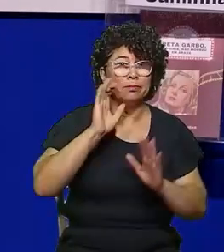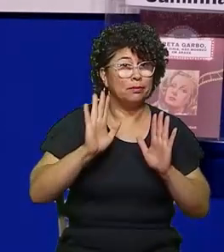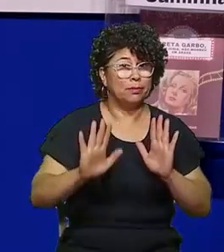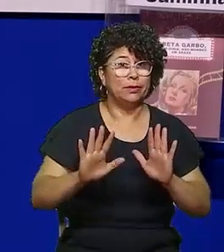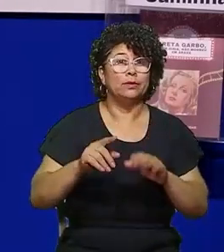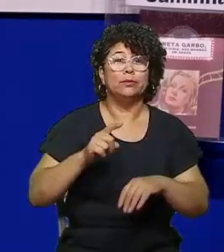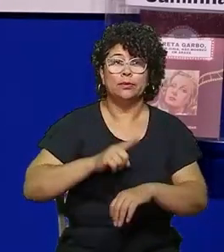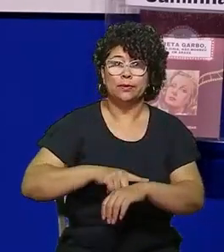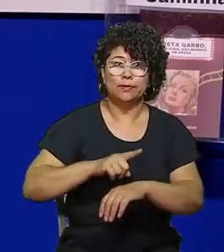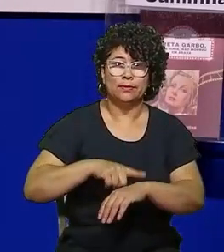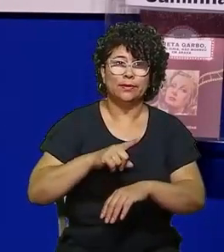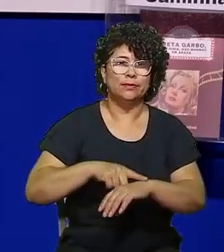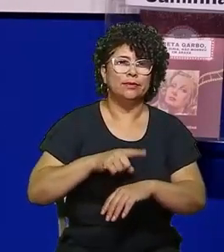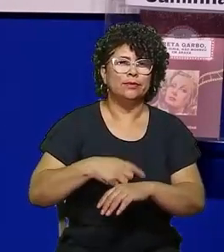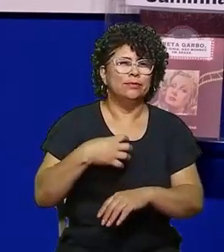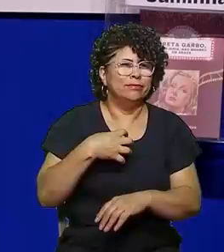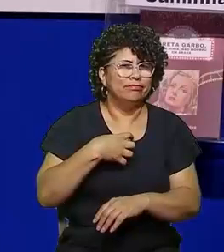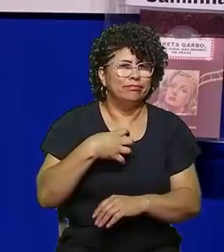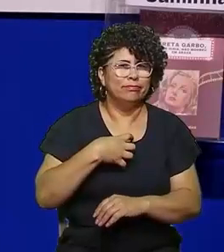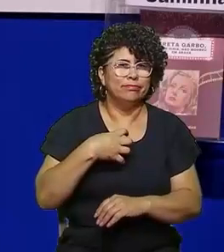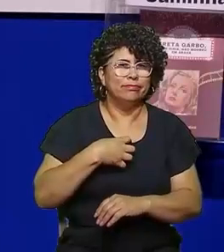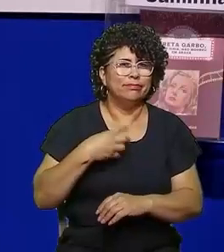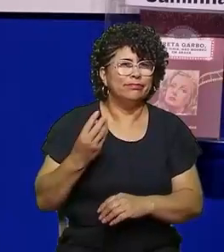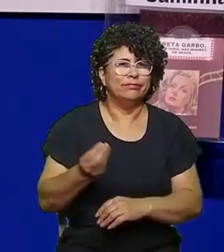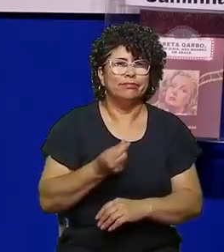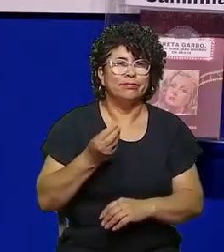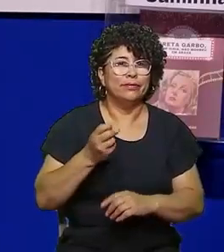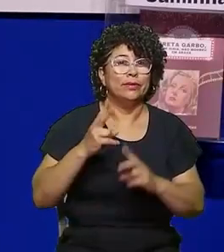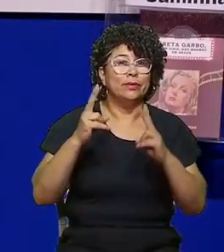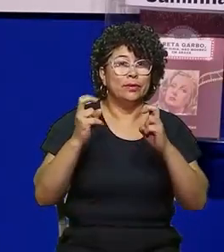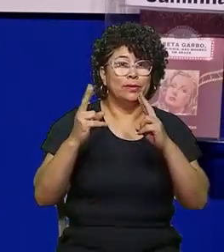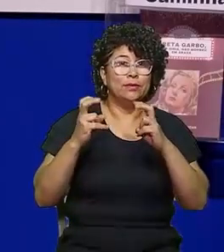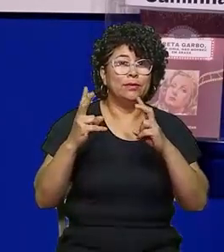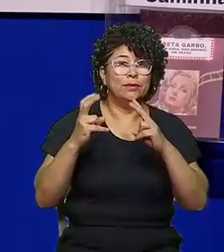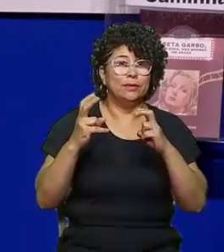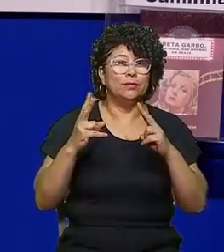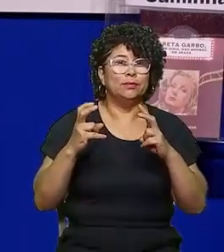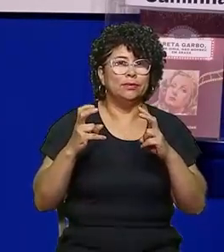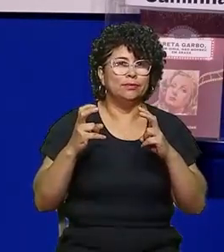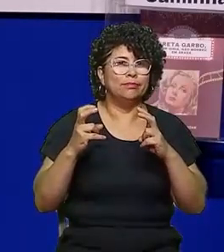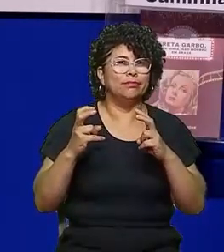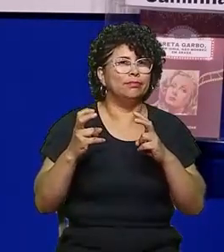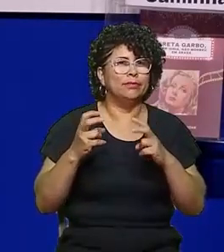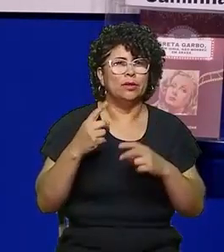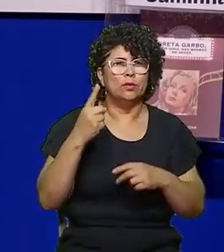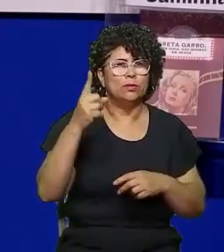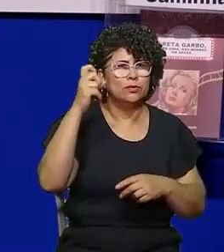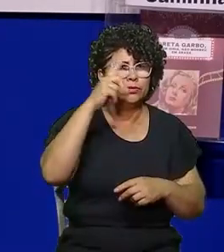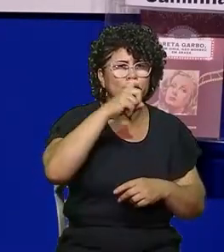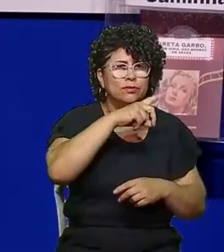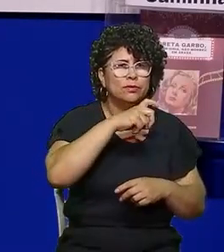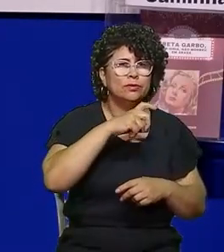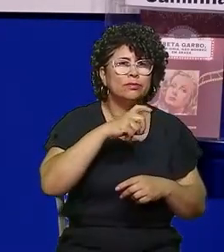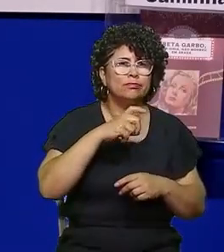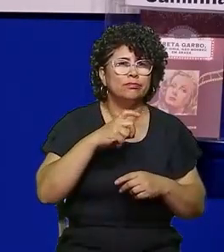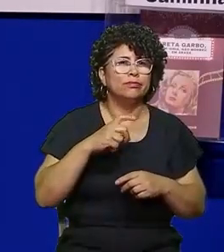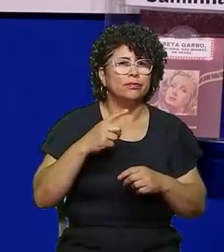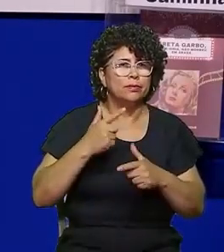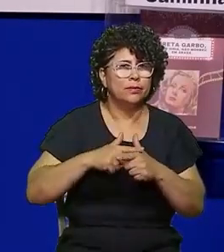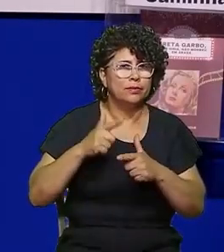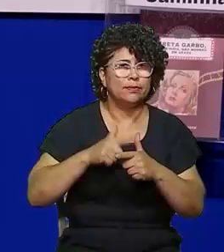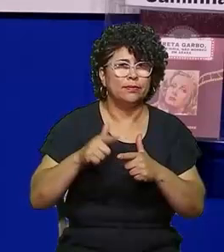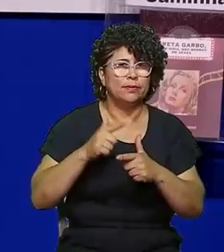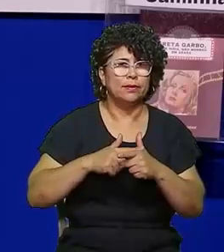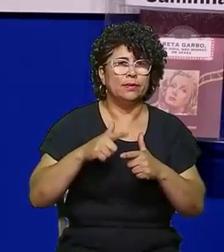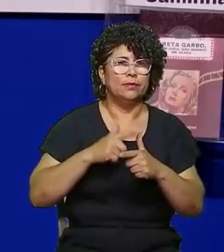cujo título é Áporo. E Áporo tem vários significados. Um problema difícil é um deles, que vem do grego,